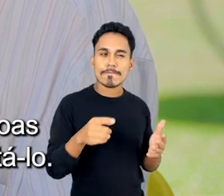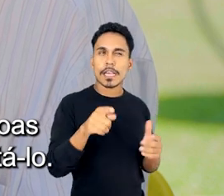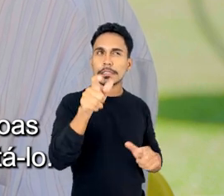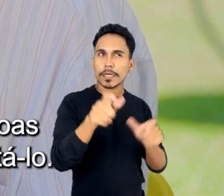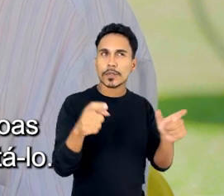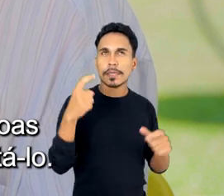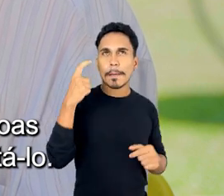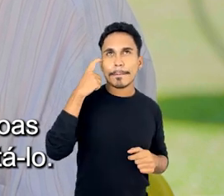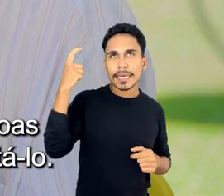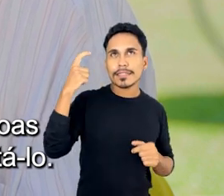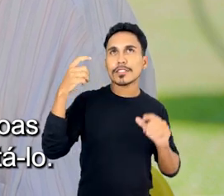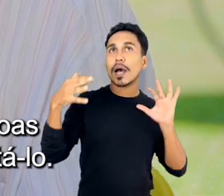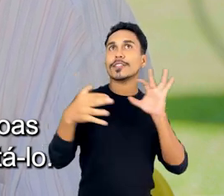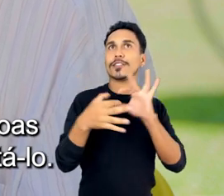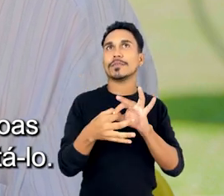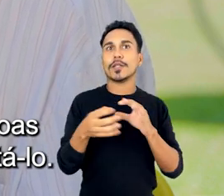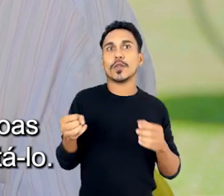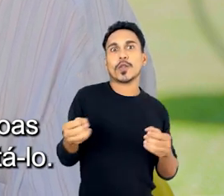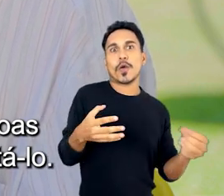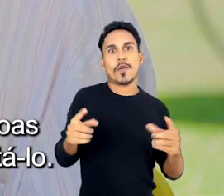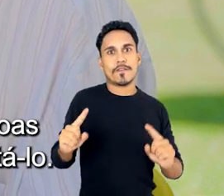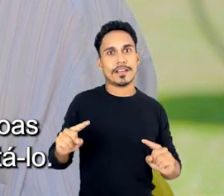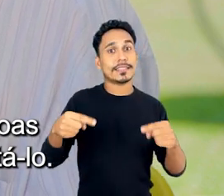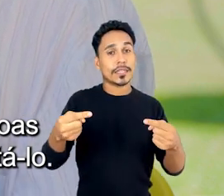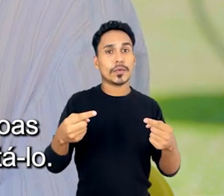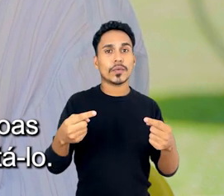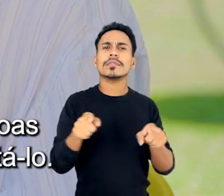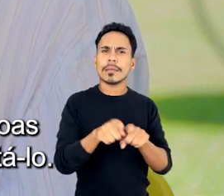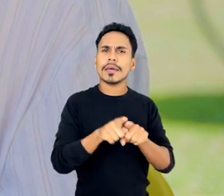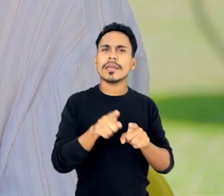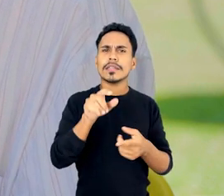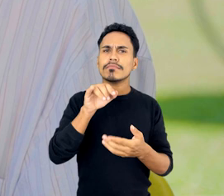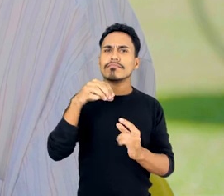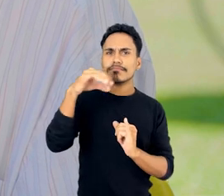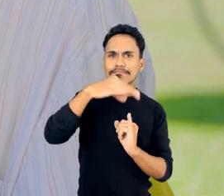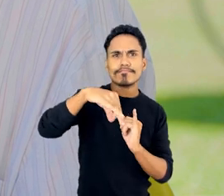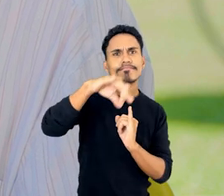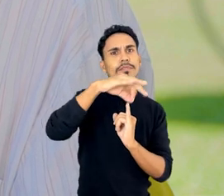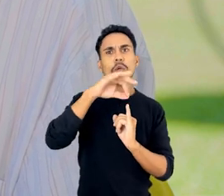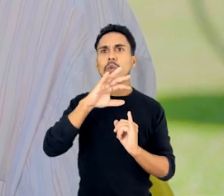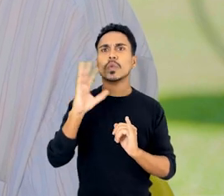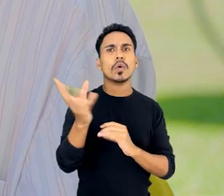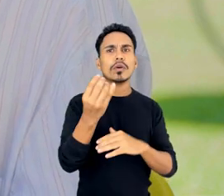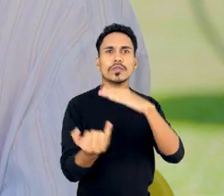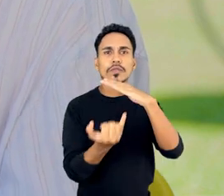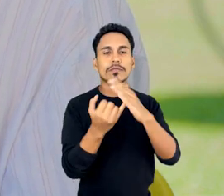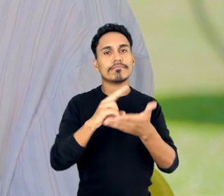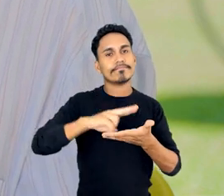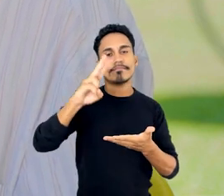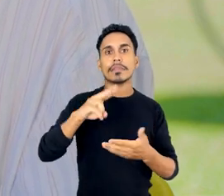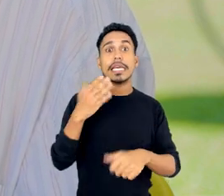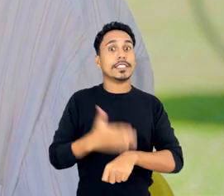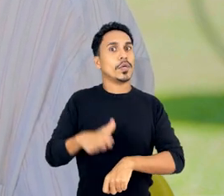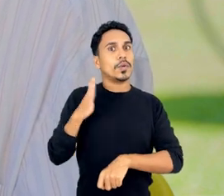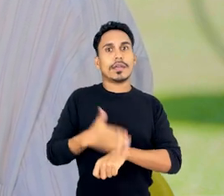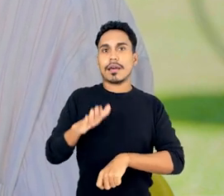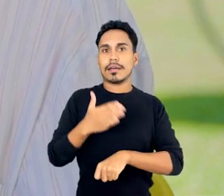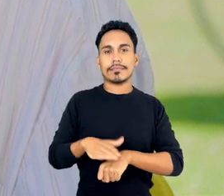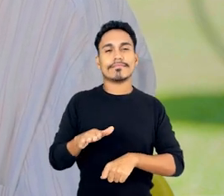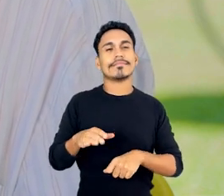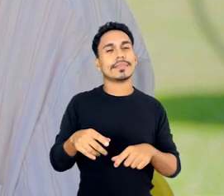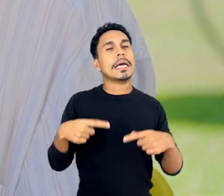assimilam o conceito e que permita eh executar do ponto de vista institucional é bom dar o